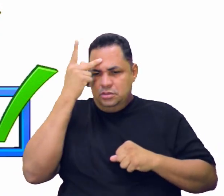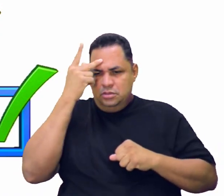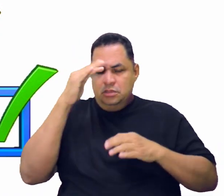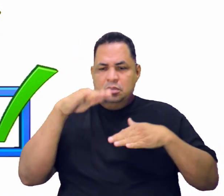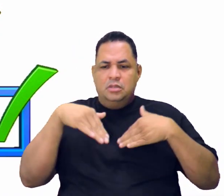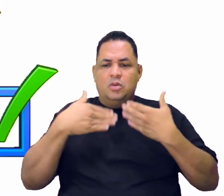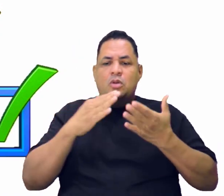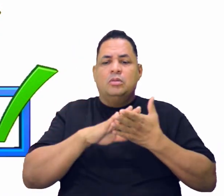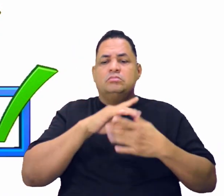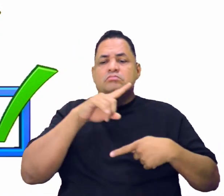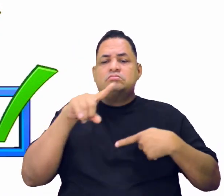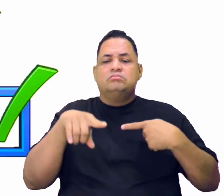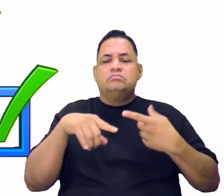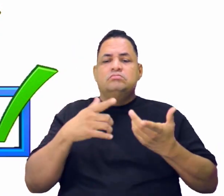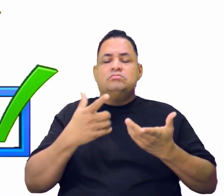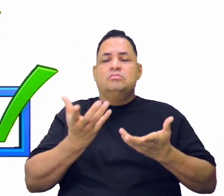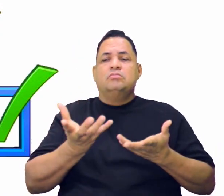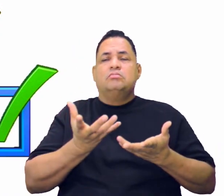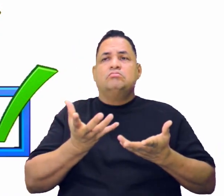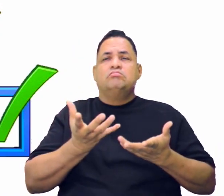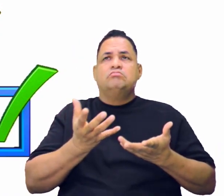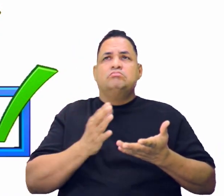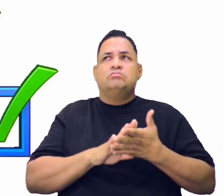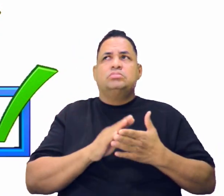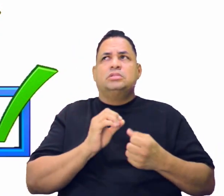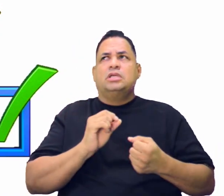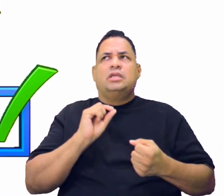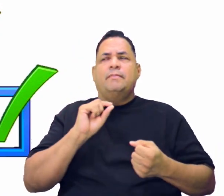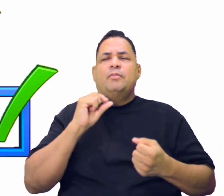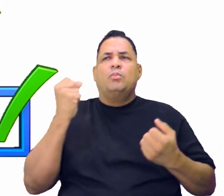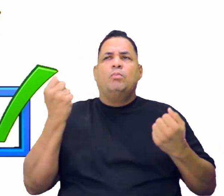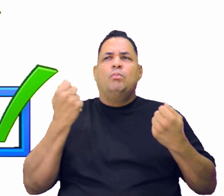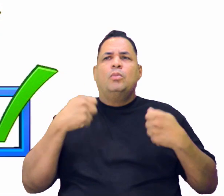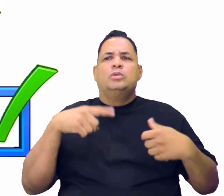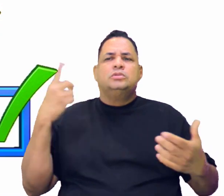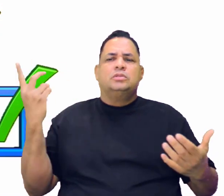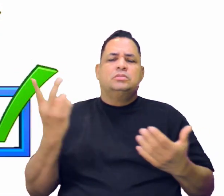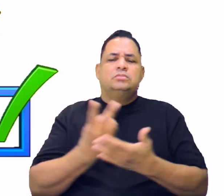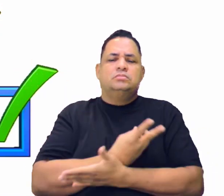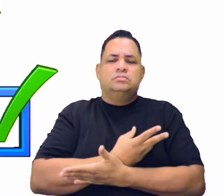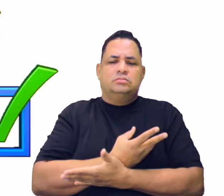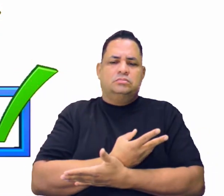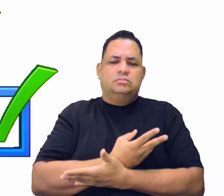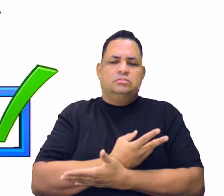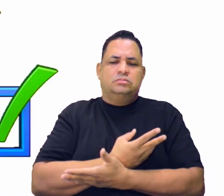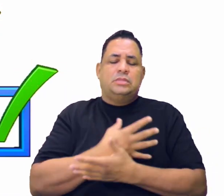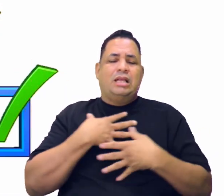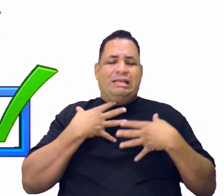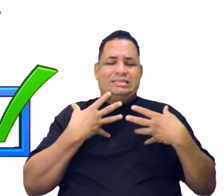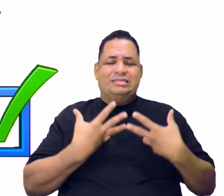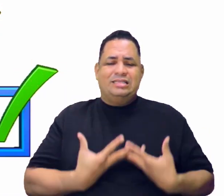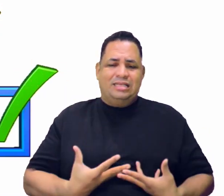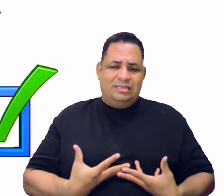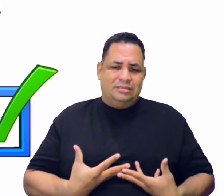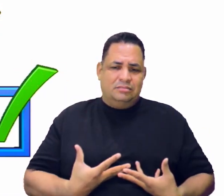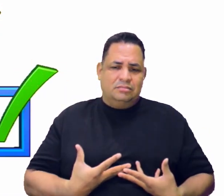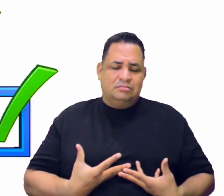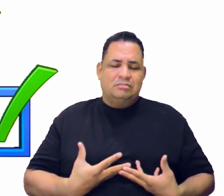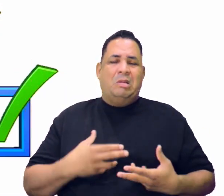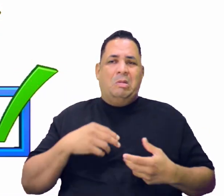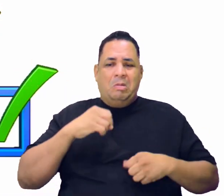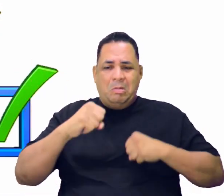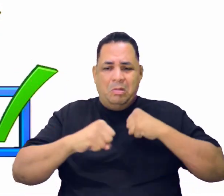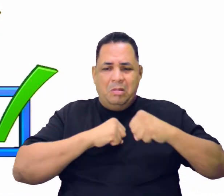qual é a intenção? O que a gente espera, na verdade? Que ela está cansada de